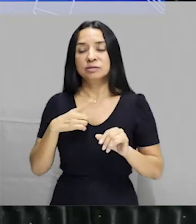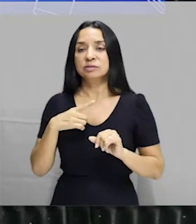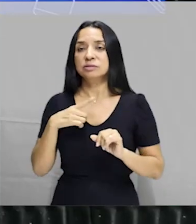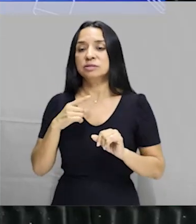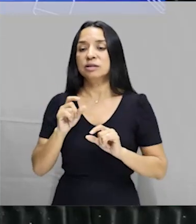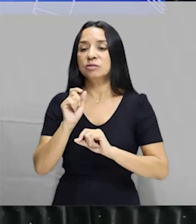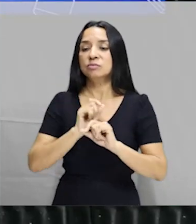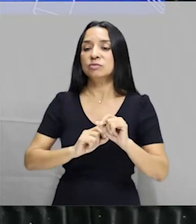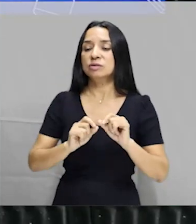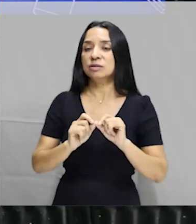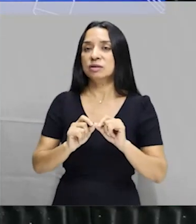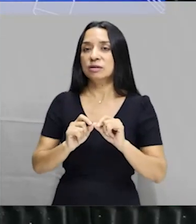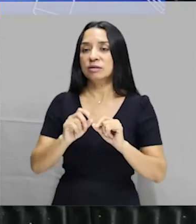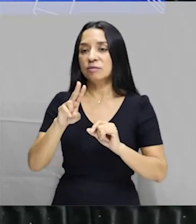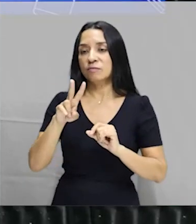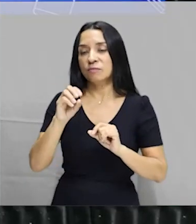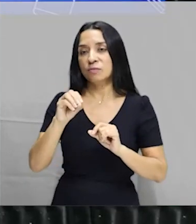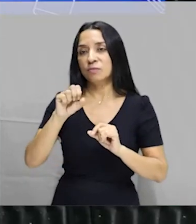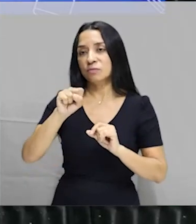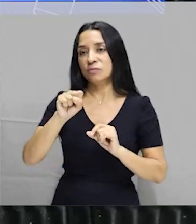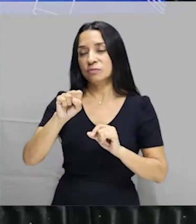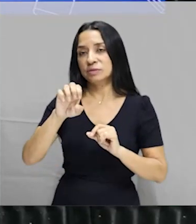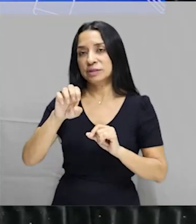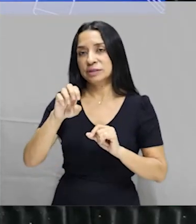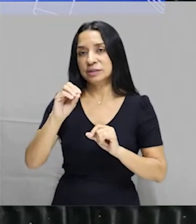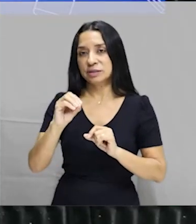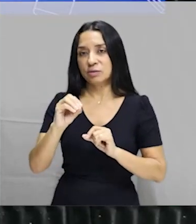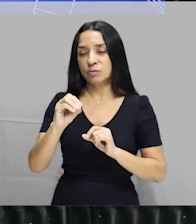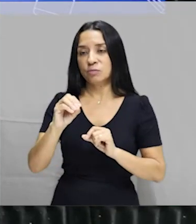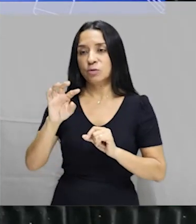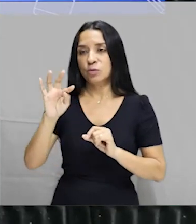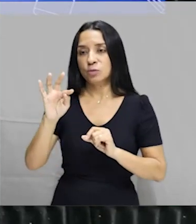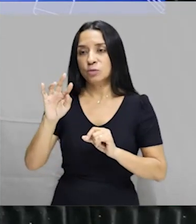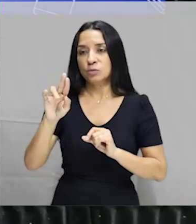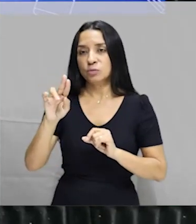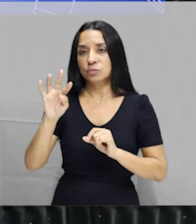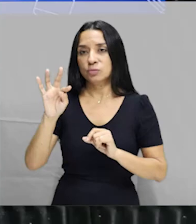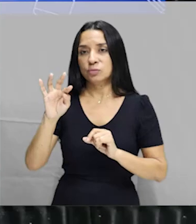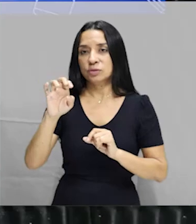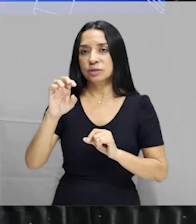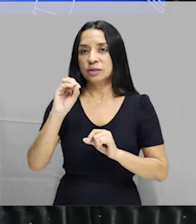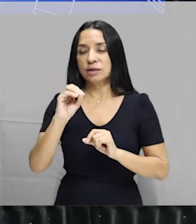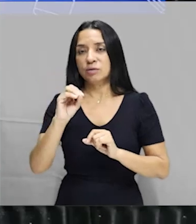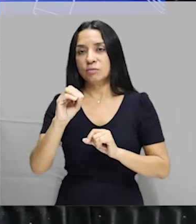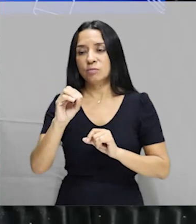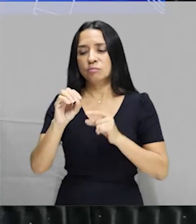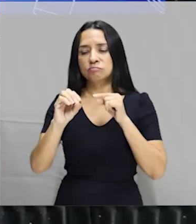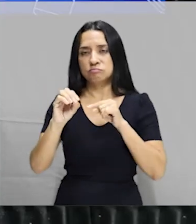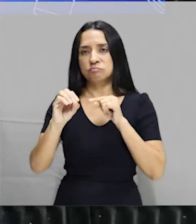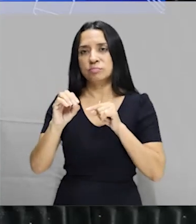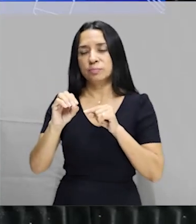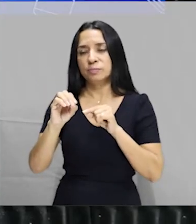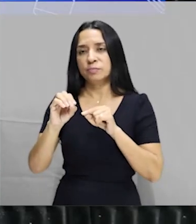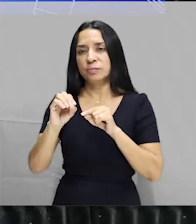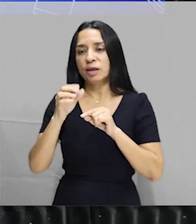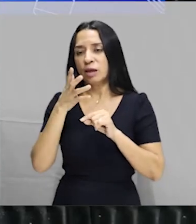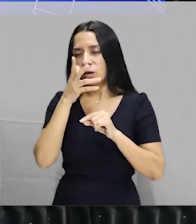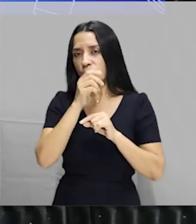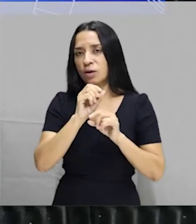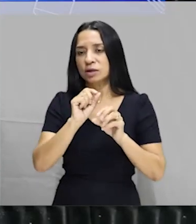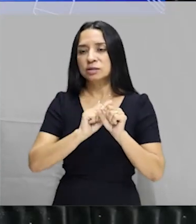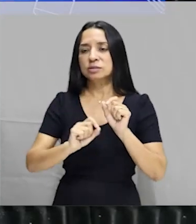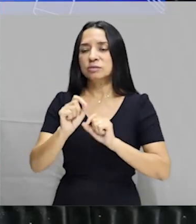aqueles recursos do voseu e do tuteu. E o tuteu é aquele que me leva, que é quase como